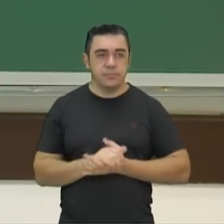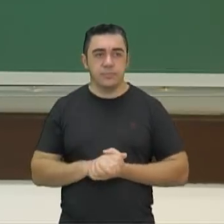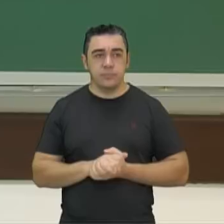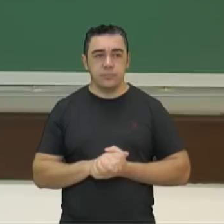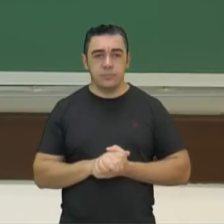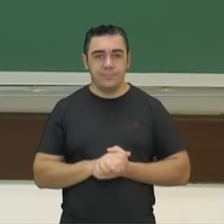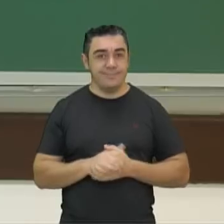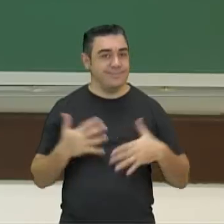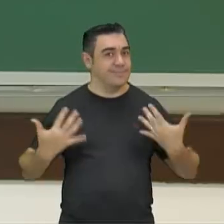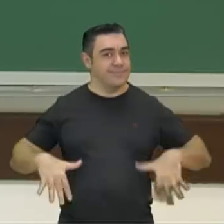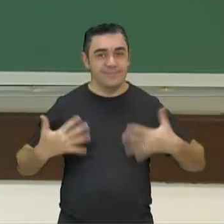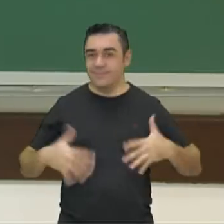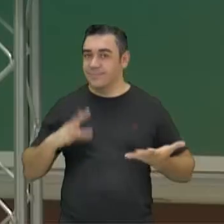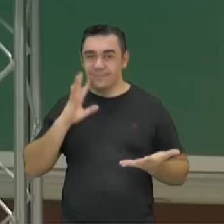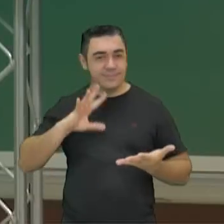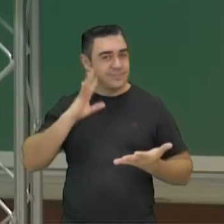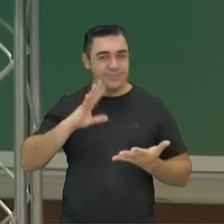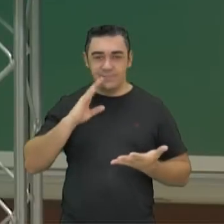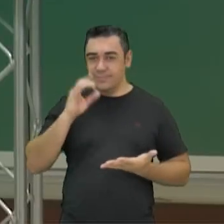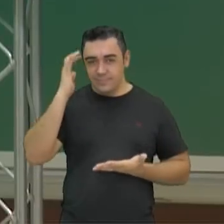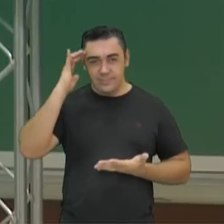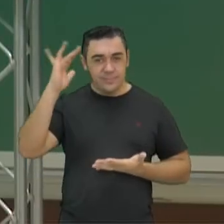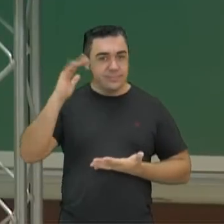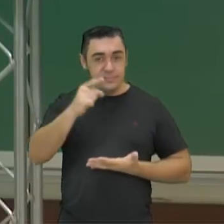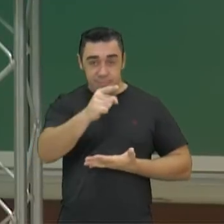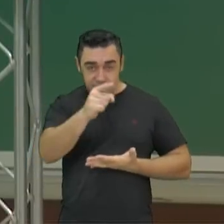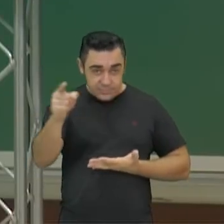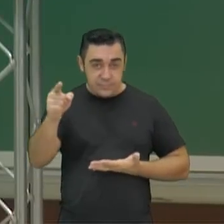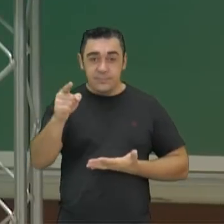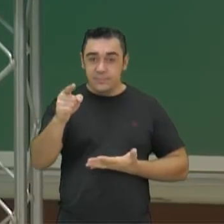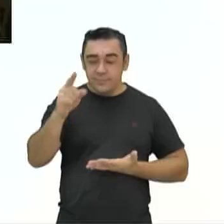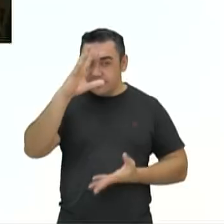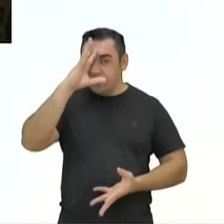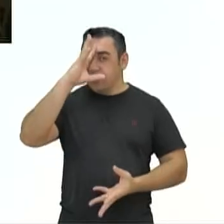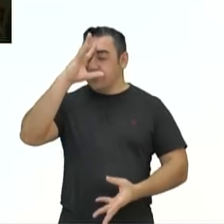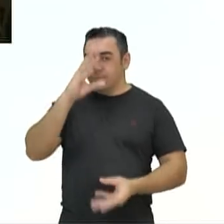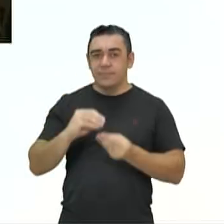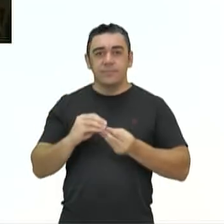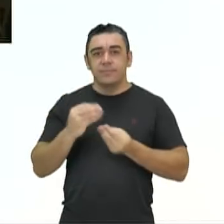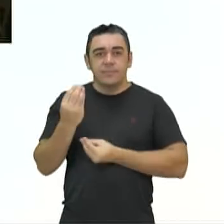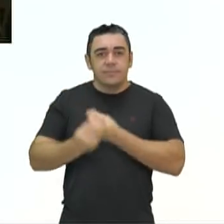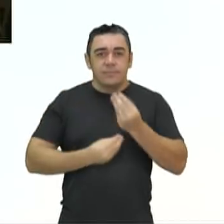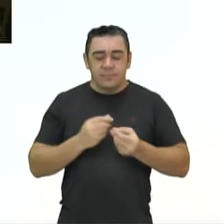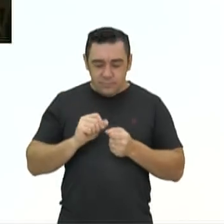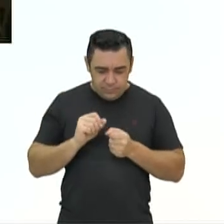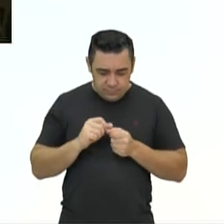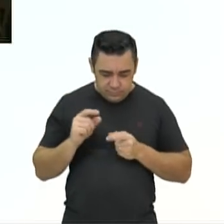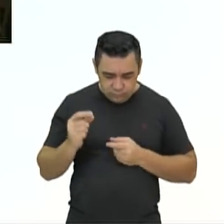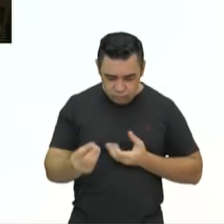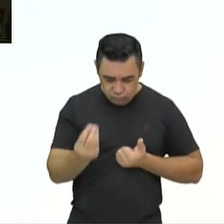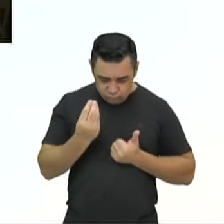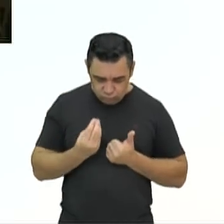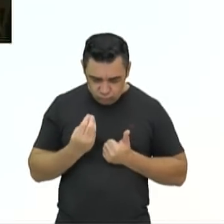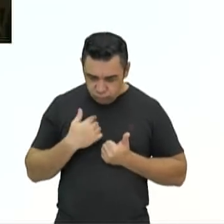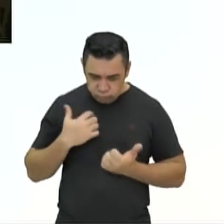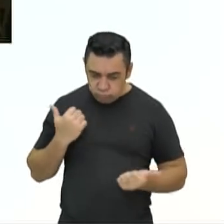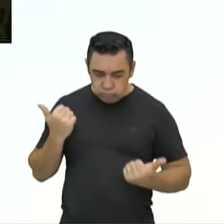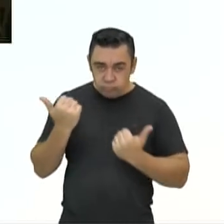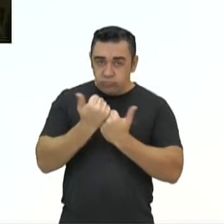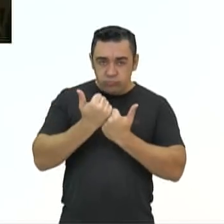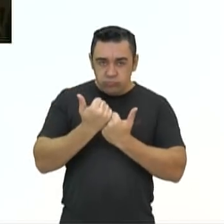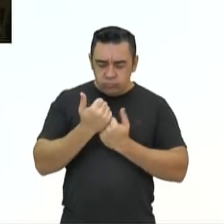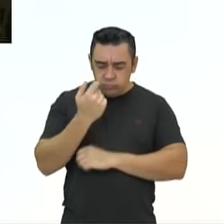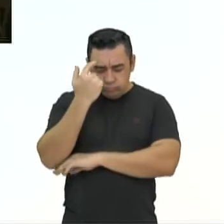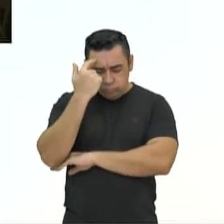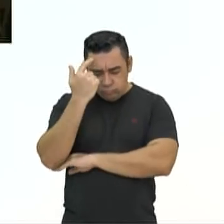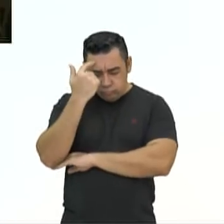Isso é muito legal, né? Imagine você entender, o cara fez uma jogada e você não capturou porque você entendia que,